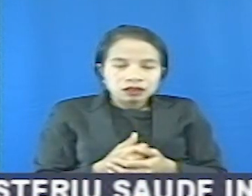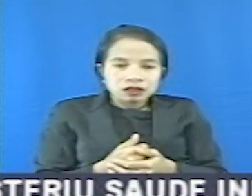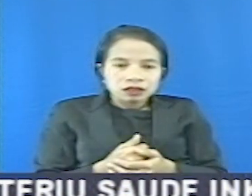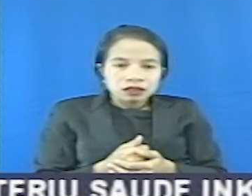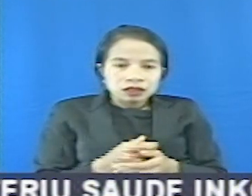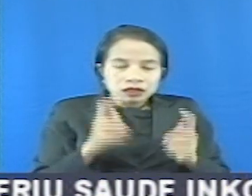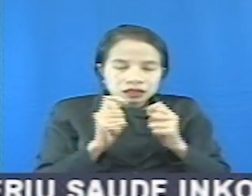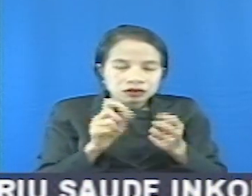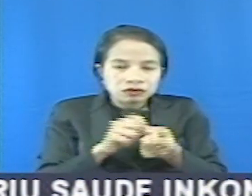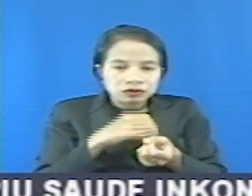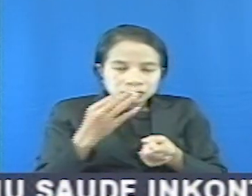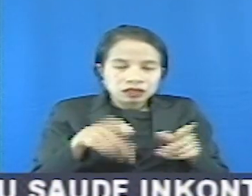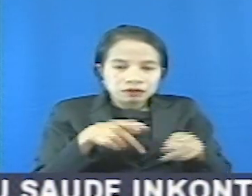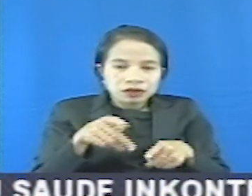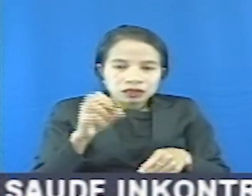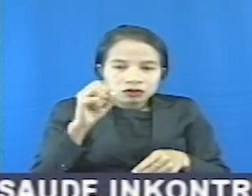resin ruang sana.